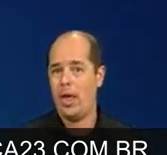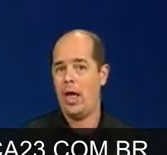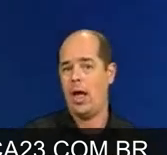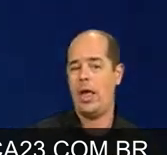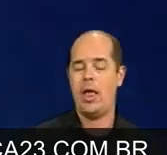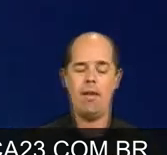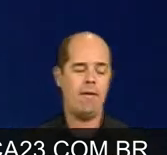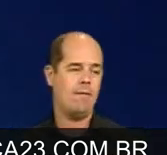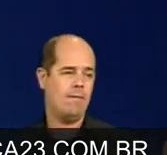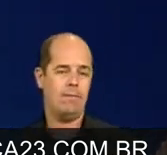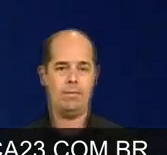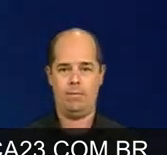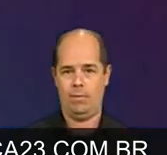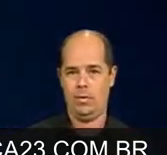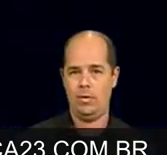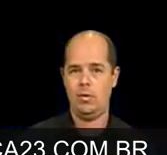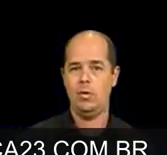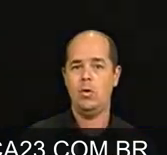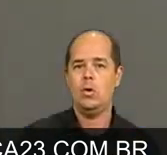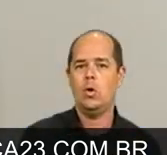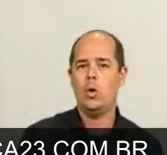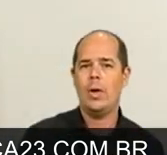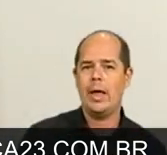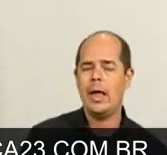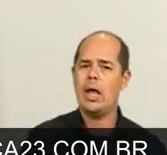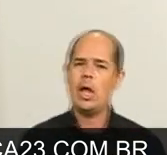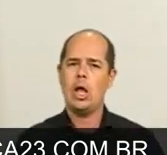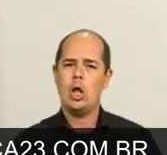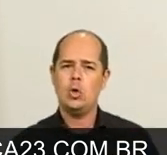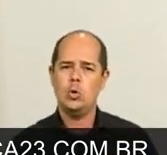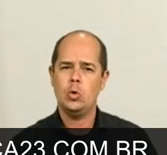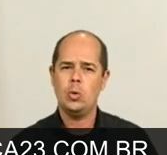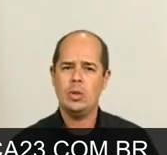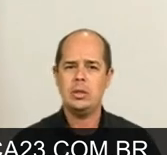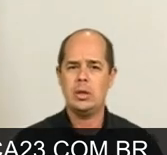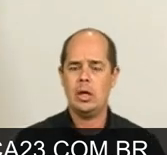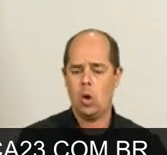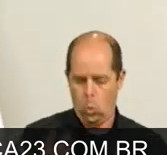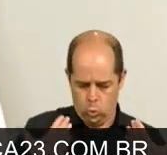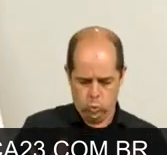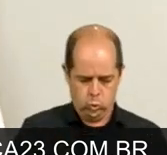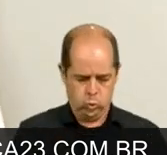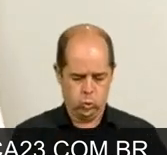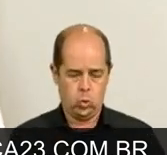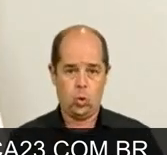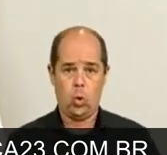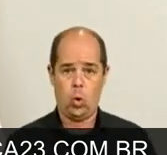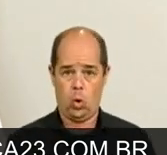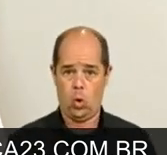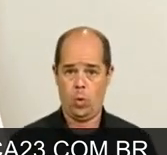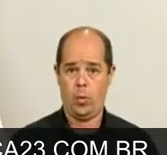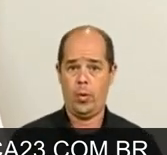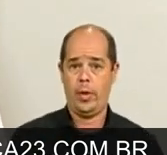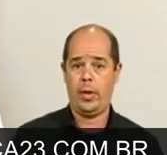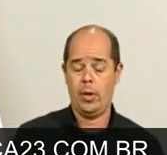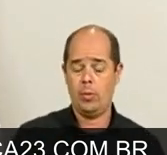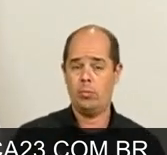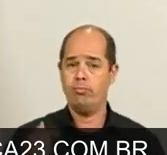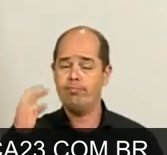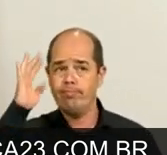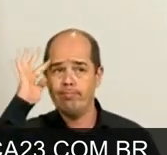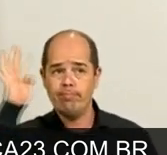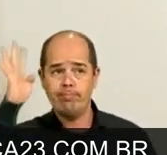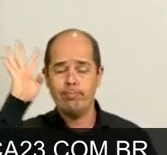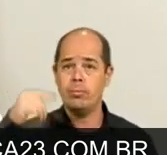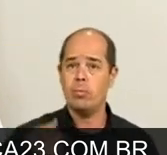Existe um transtorno que nós chamamos de transtorno dismórfico corporal, onde o indivíduo passa a ter